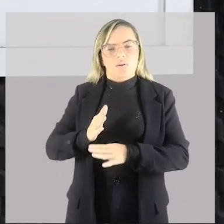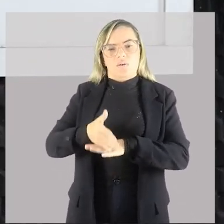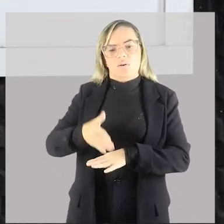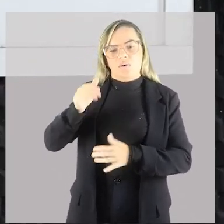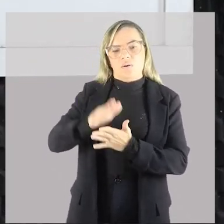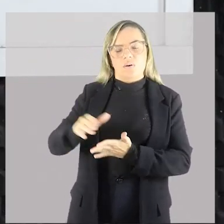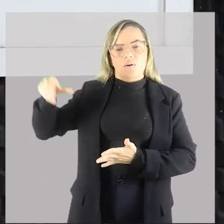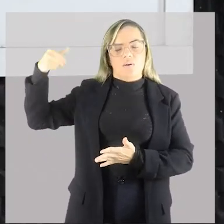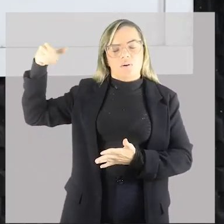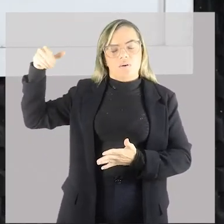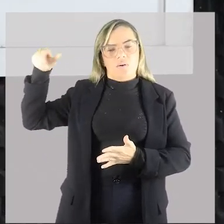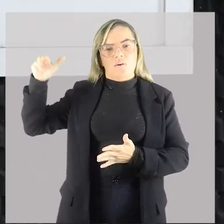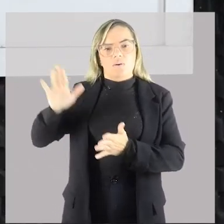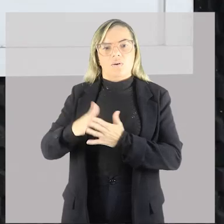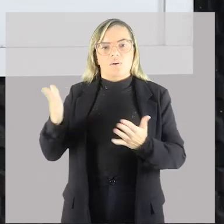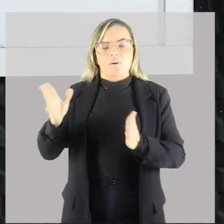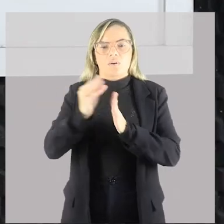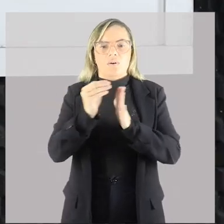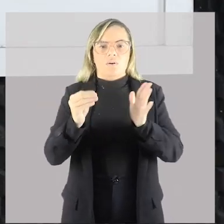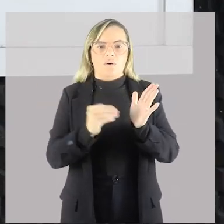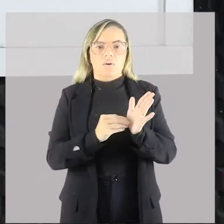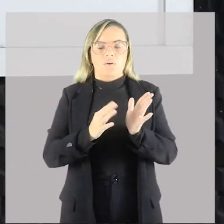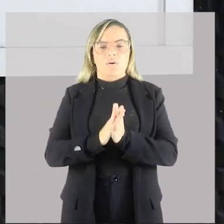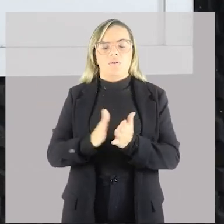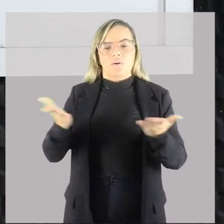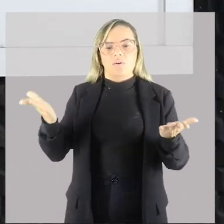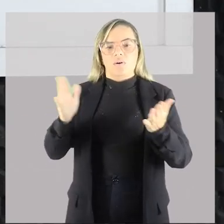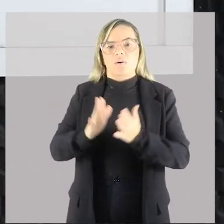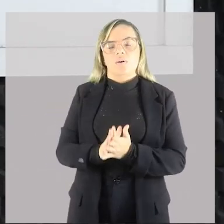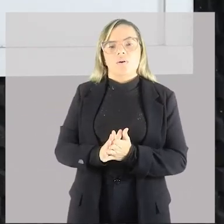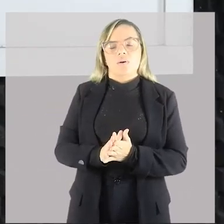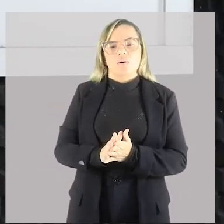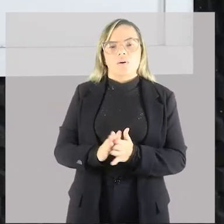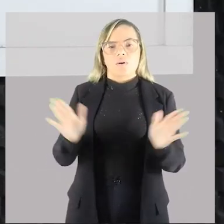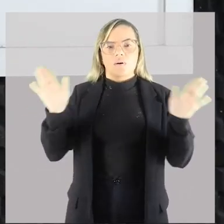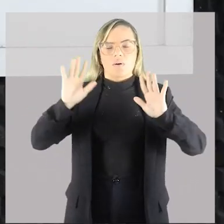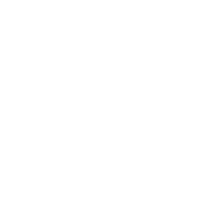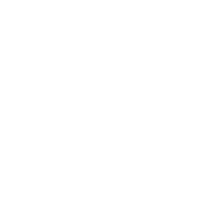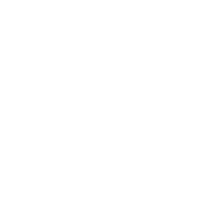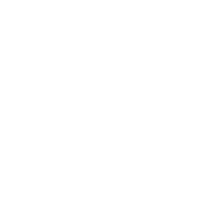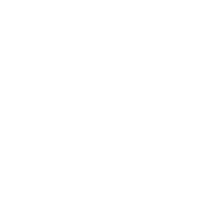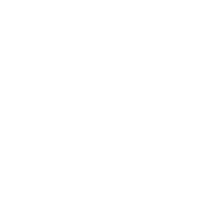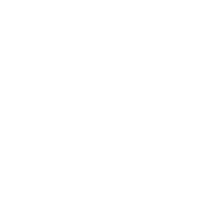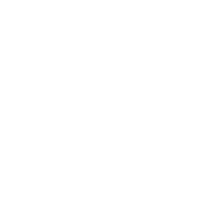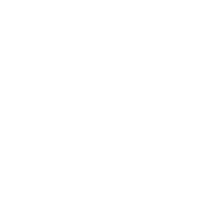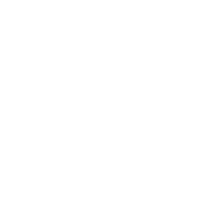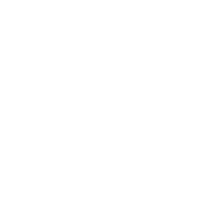acione o sininho e receba os nossos conteúdos, as nossas notificações. Beleza? Valeu, até mais.